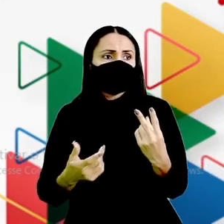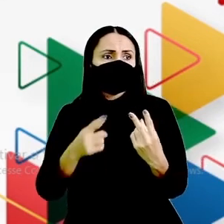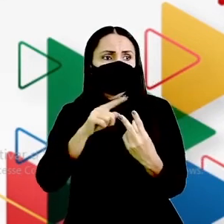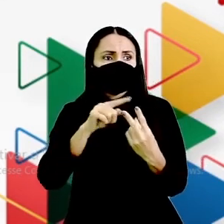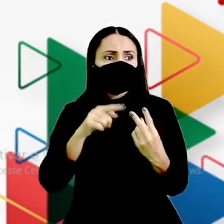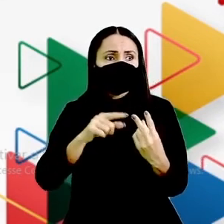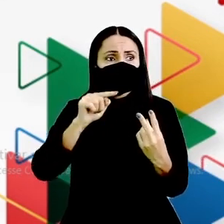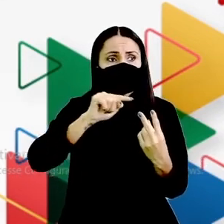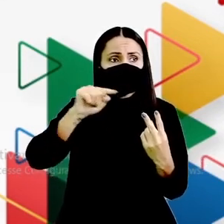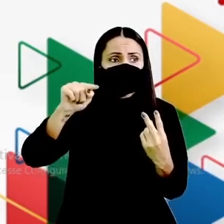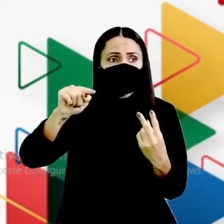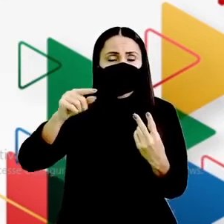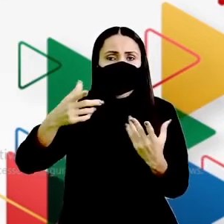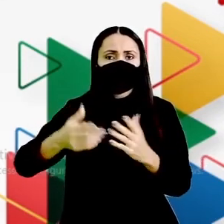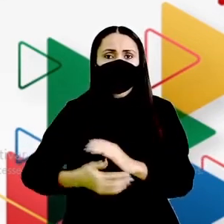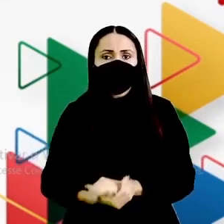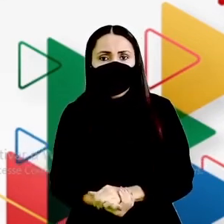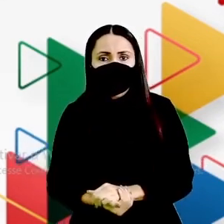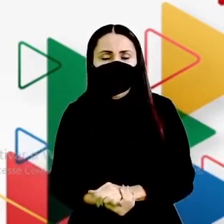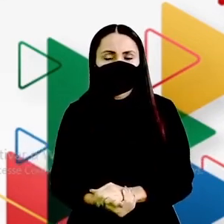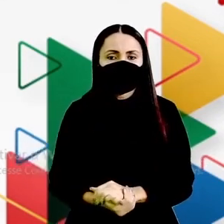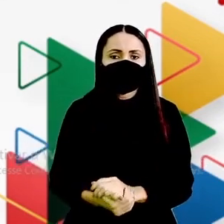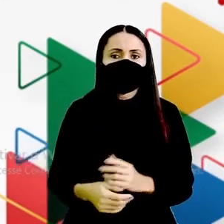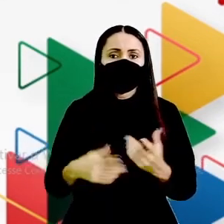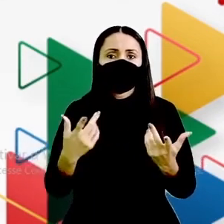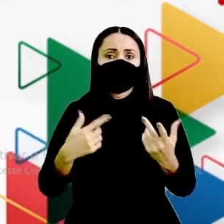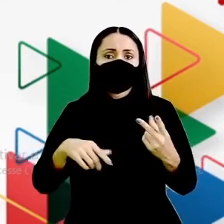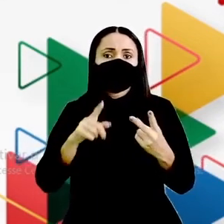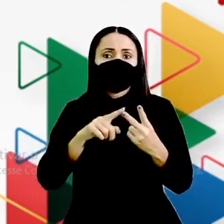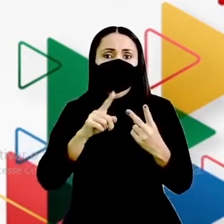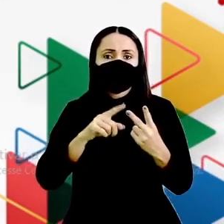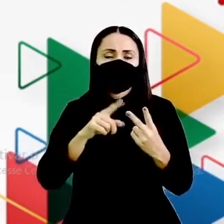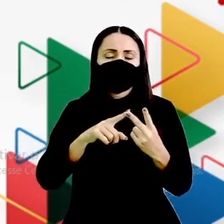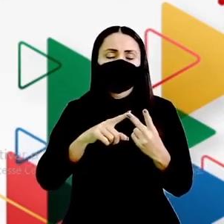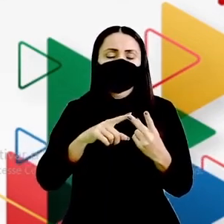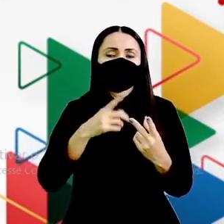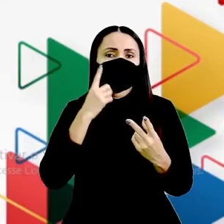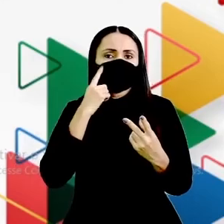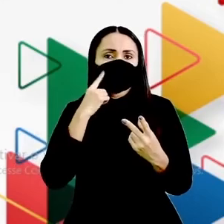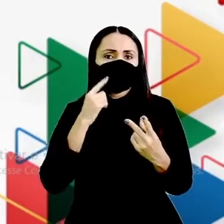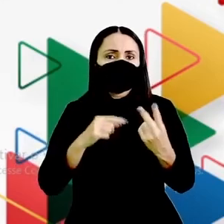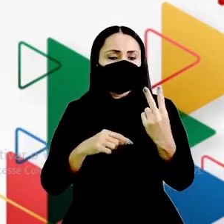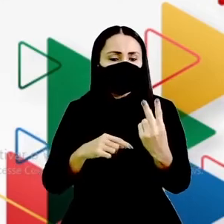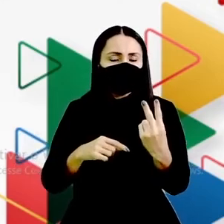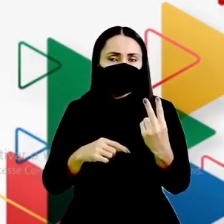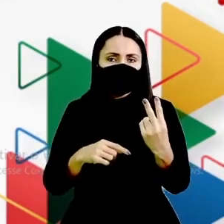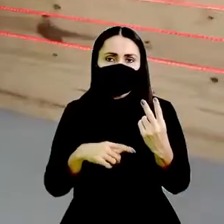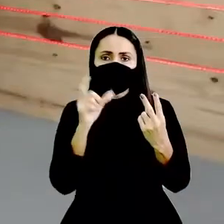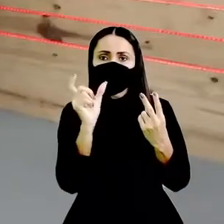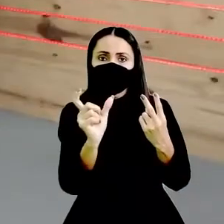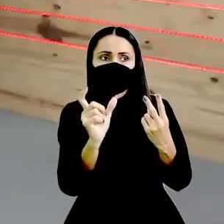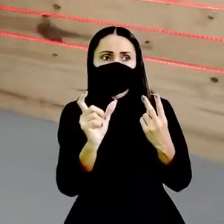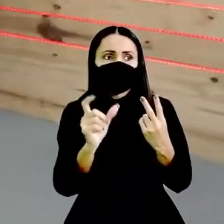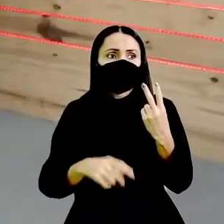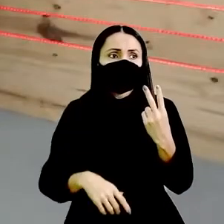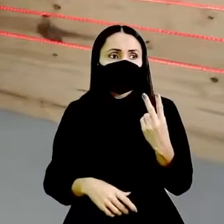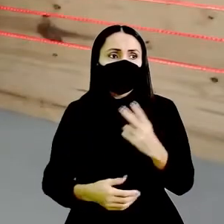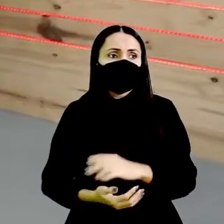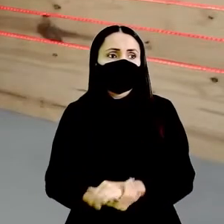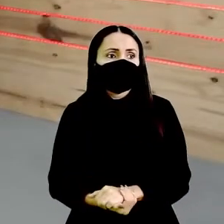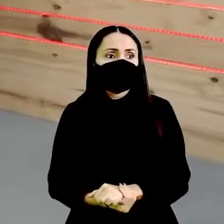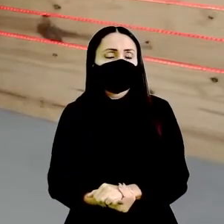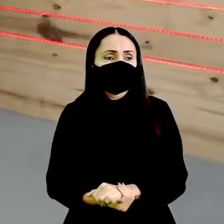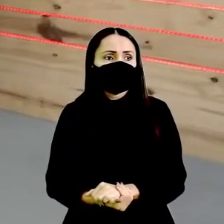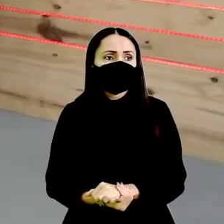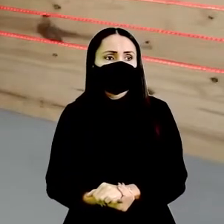de nasalização, e né? o outro é de sílaba tônica. Vamos dizer o que é marca de nasalização. Marca de nasalização é, como o próprio nome